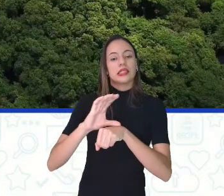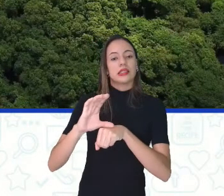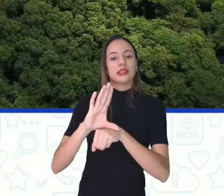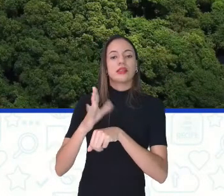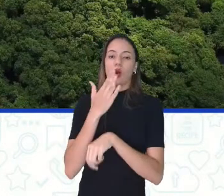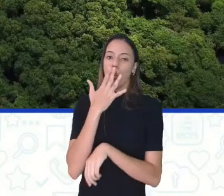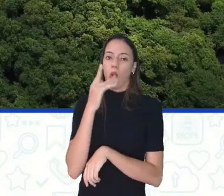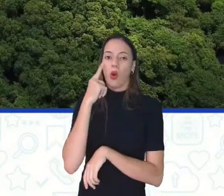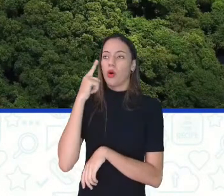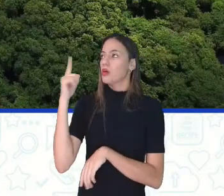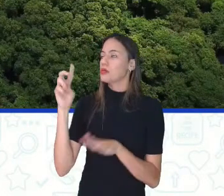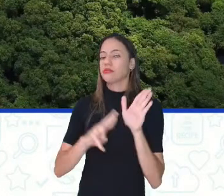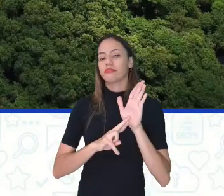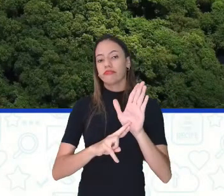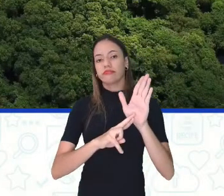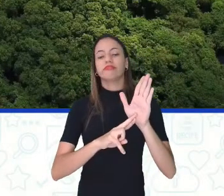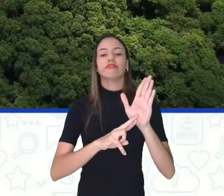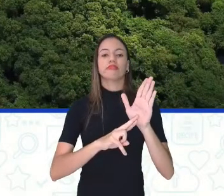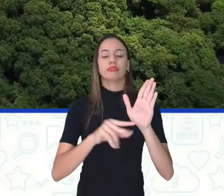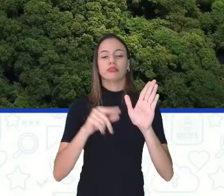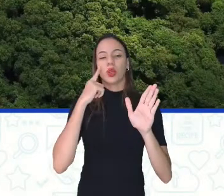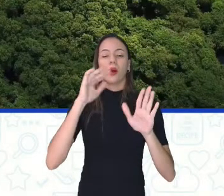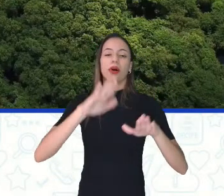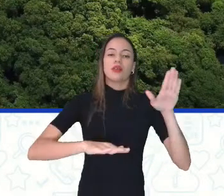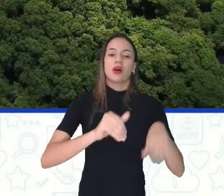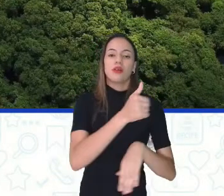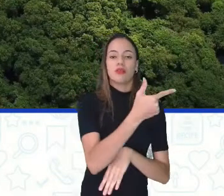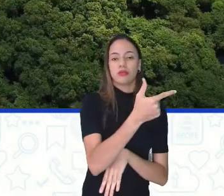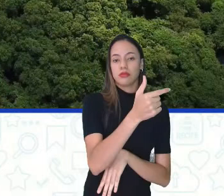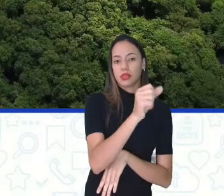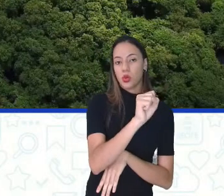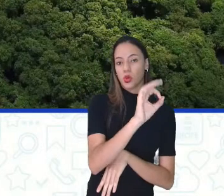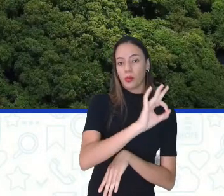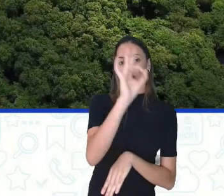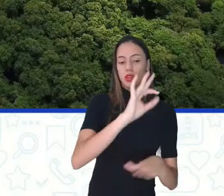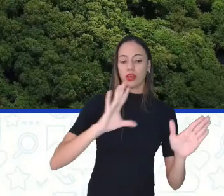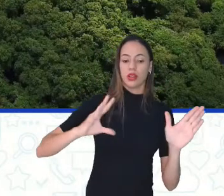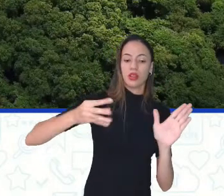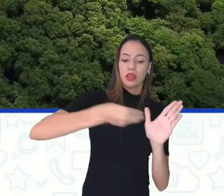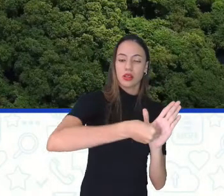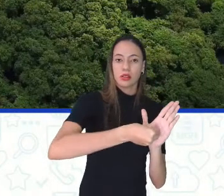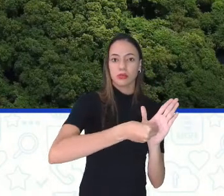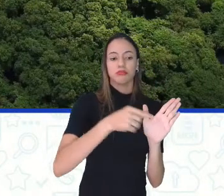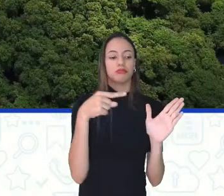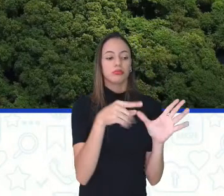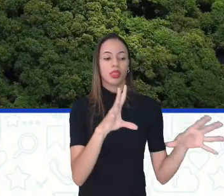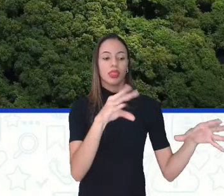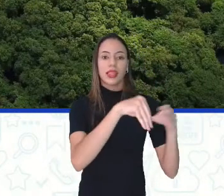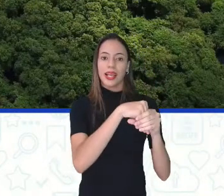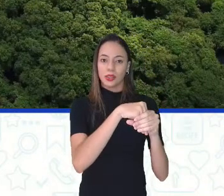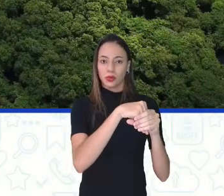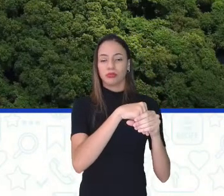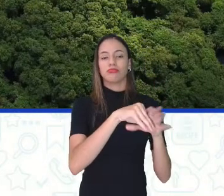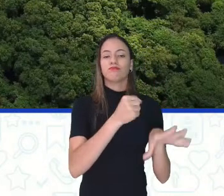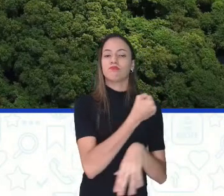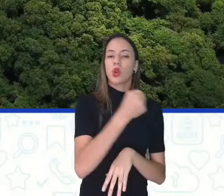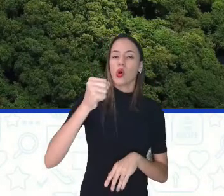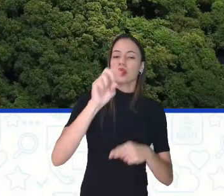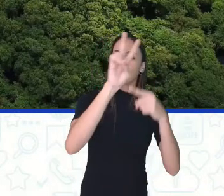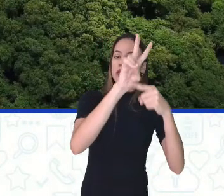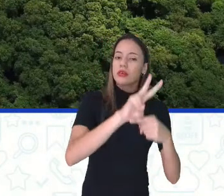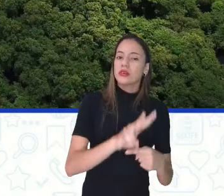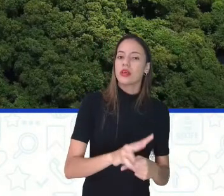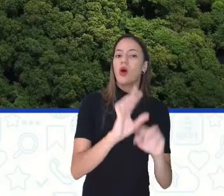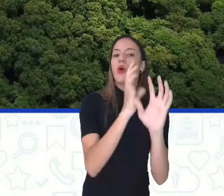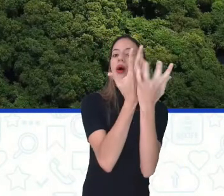representando a floresta amazônica, né? 28% da floresta amazônica, né, está dentro dessa proteção aí